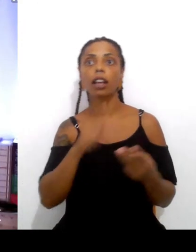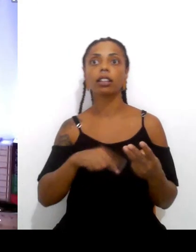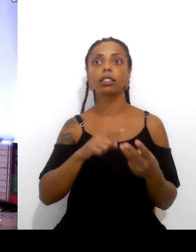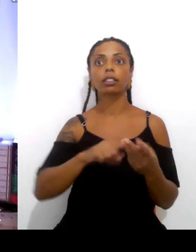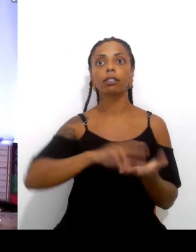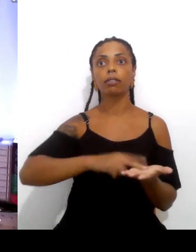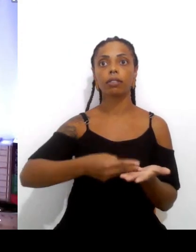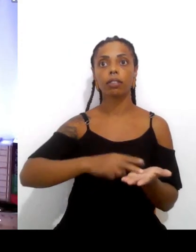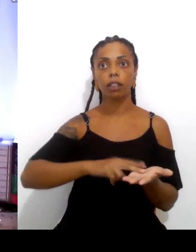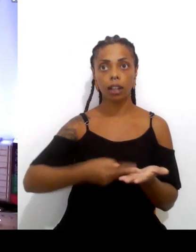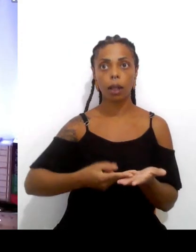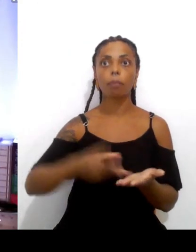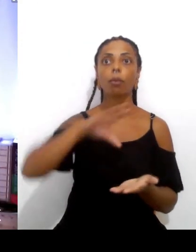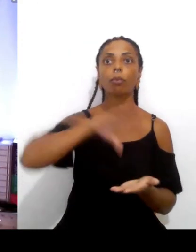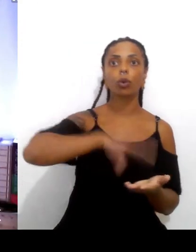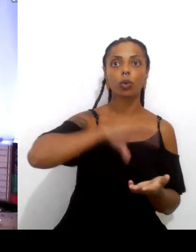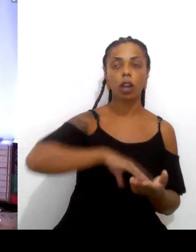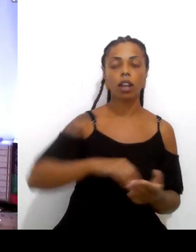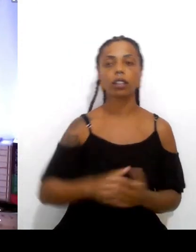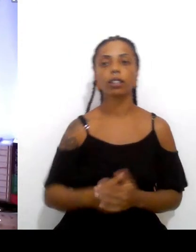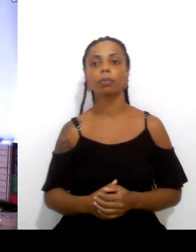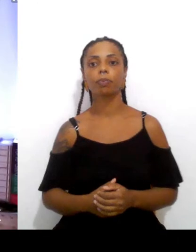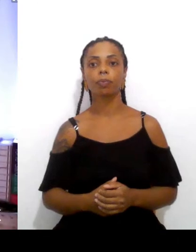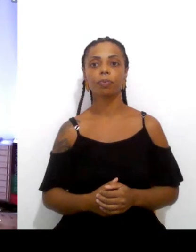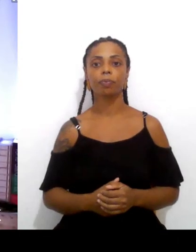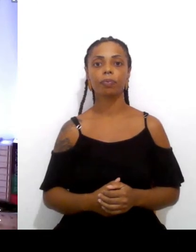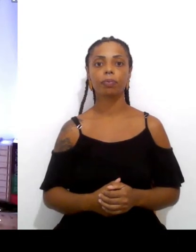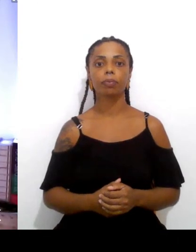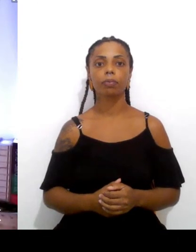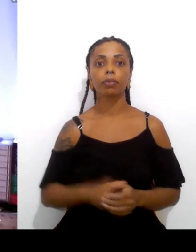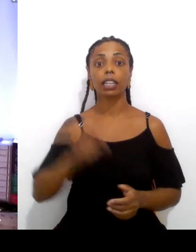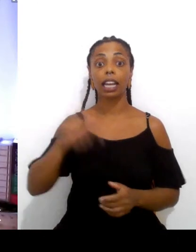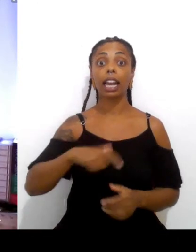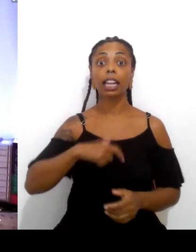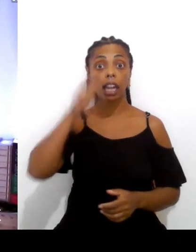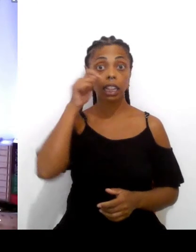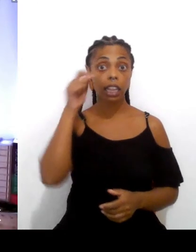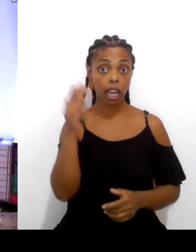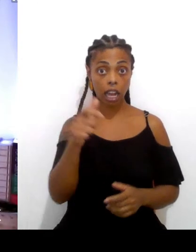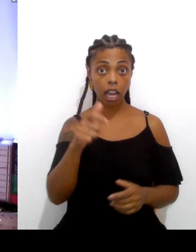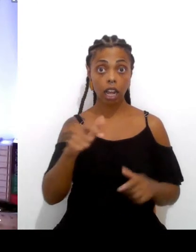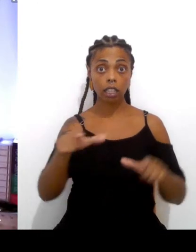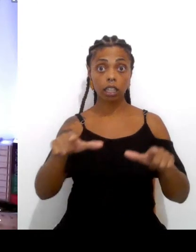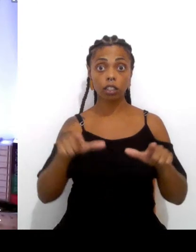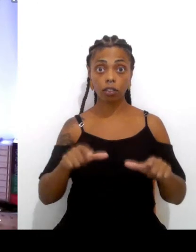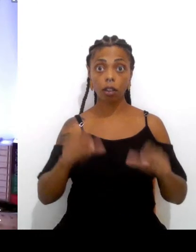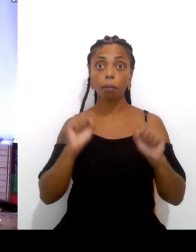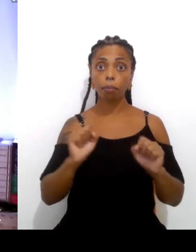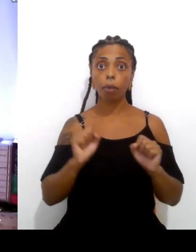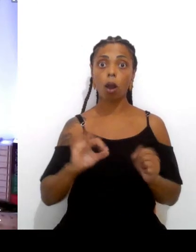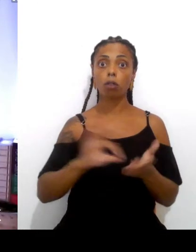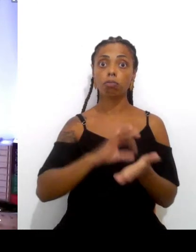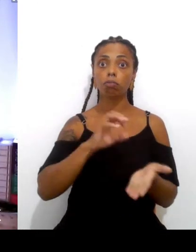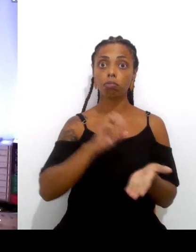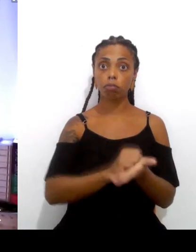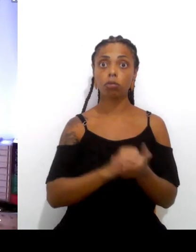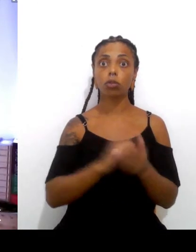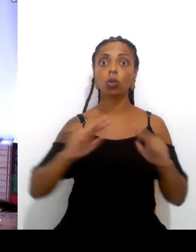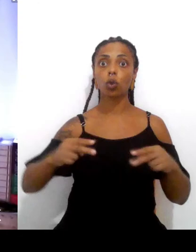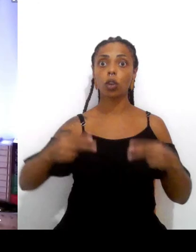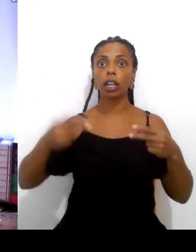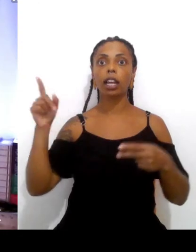simultânea para o português para os interessados em certificado basta se inscrever no link disponibilizado no chat do YouTube